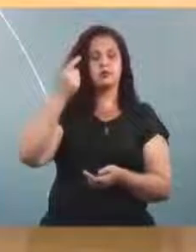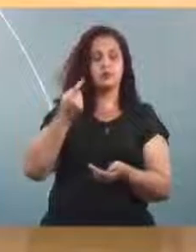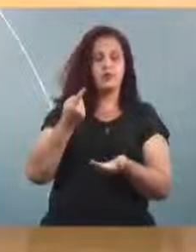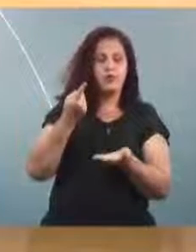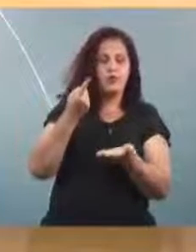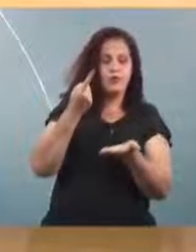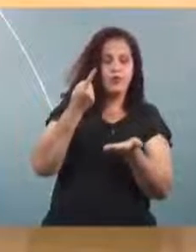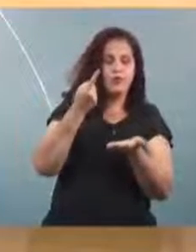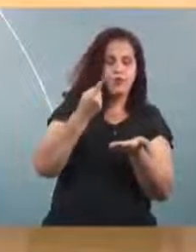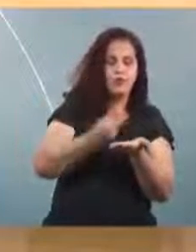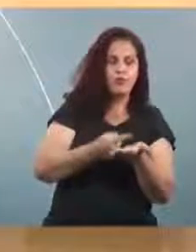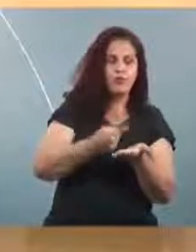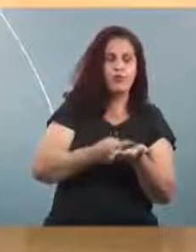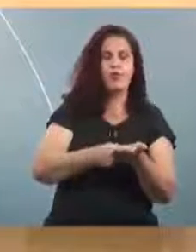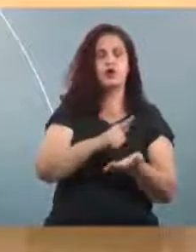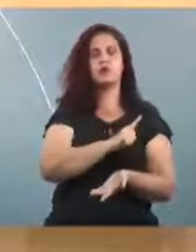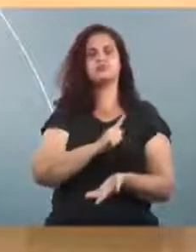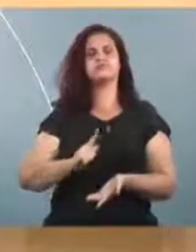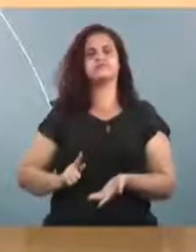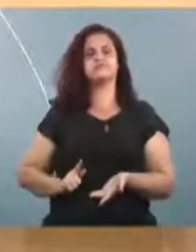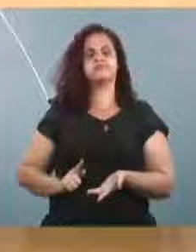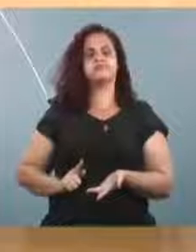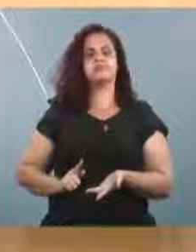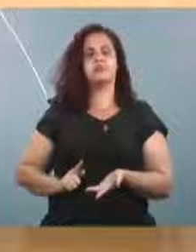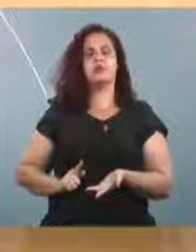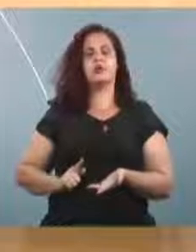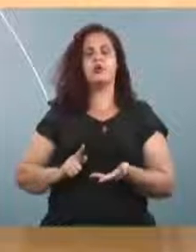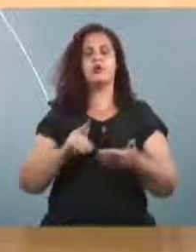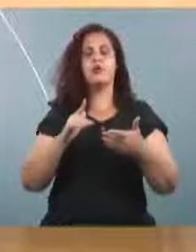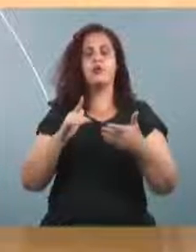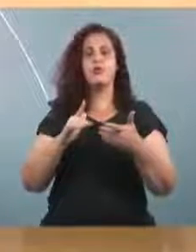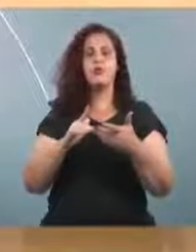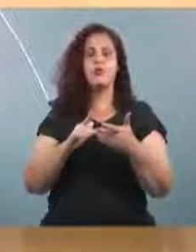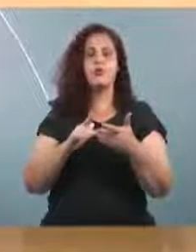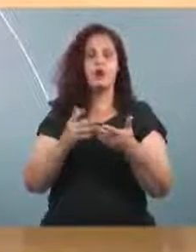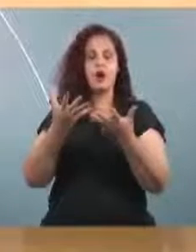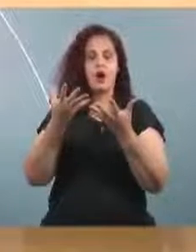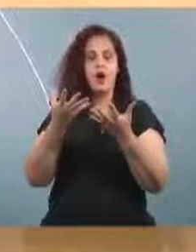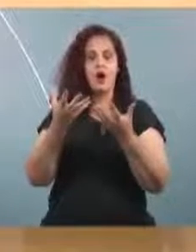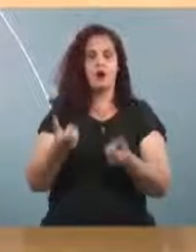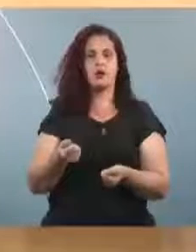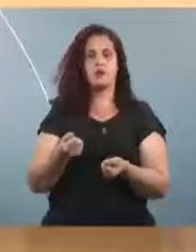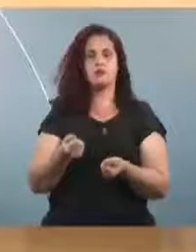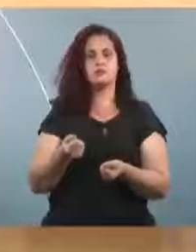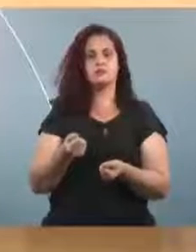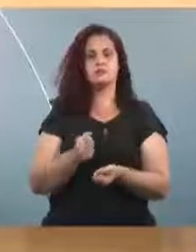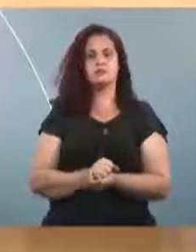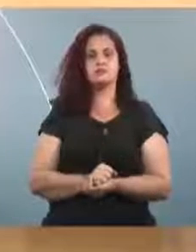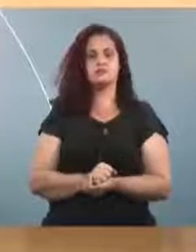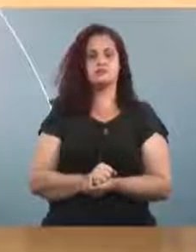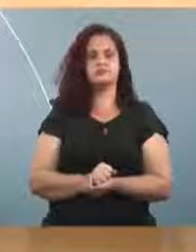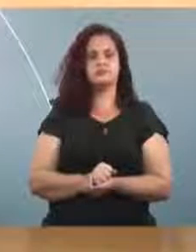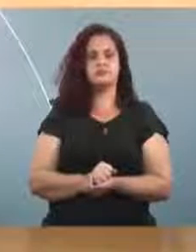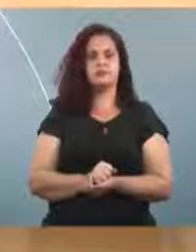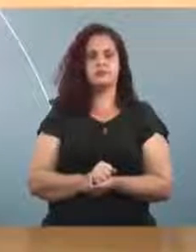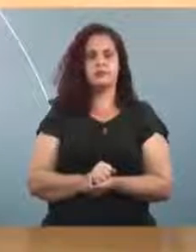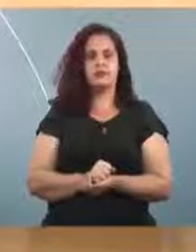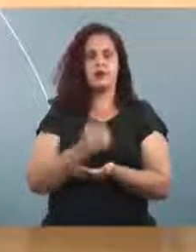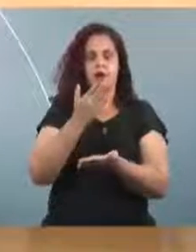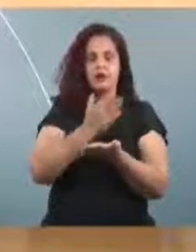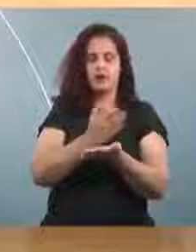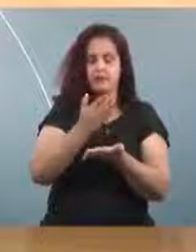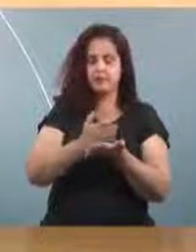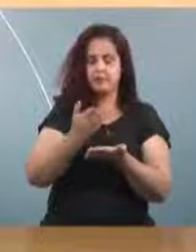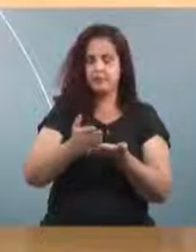firmaram um compromisso um acordo com o governo do estado e aceitaram é uma recomposição